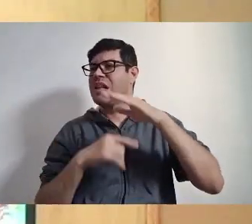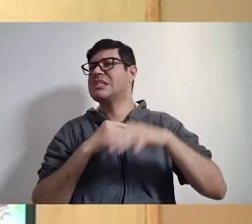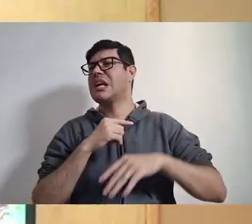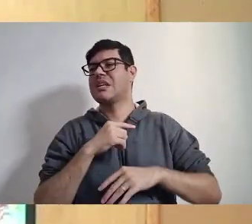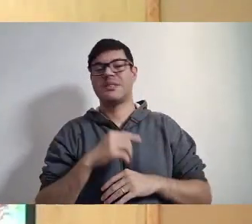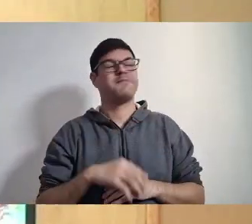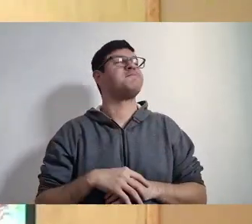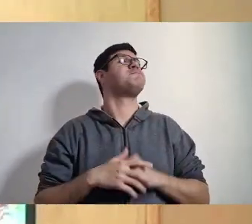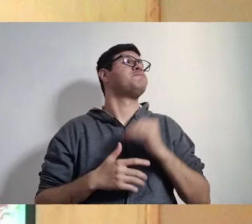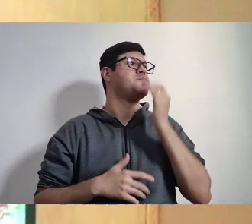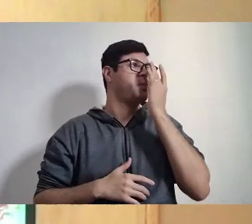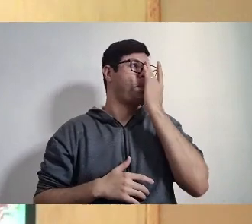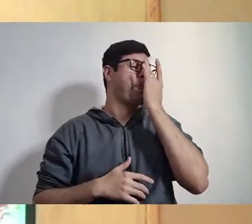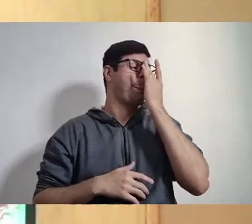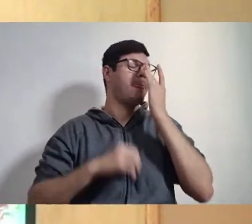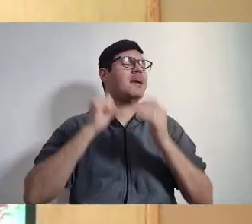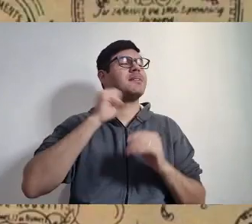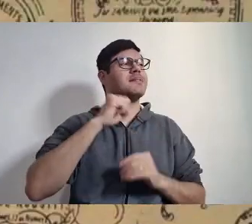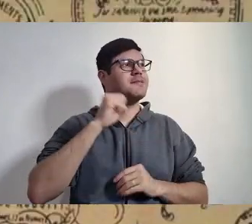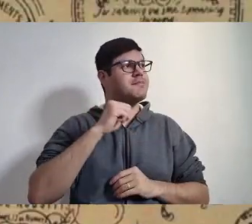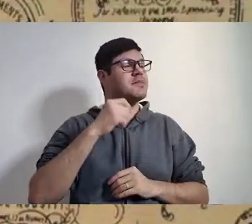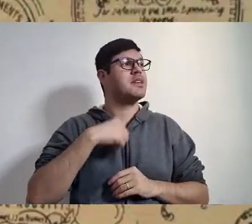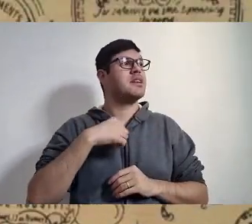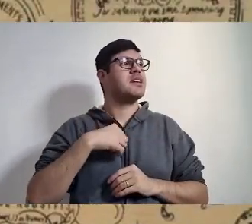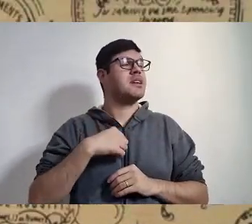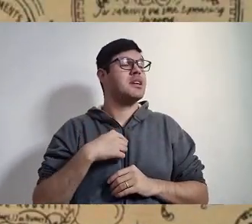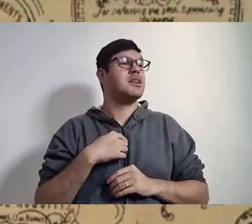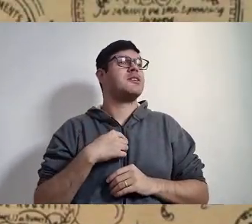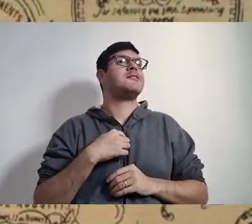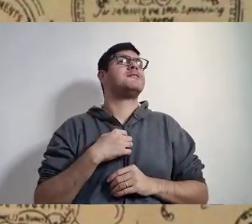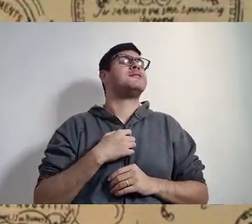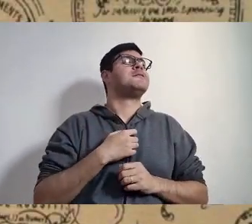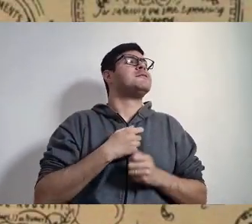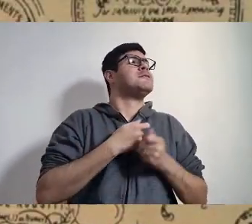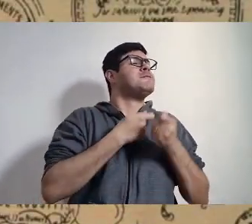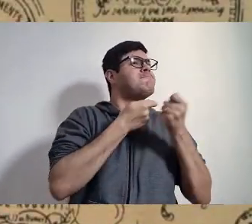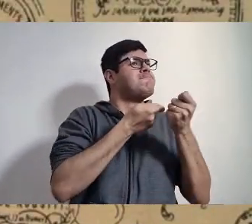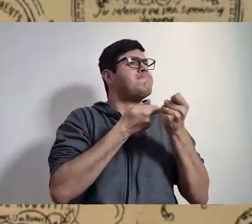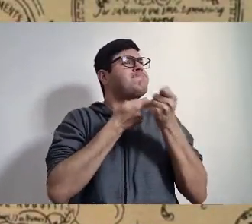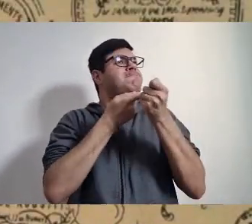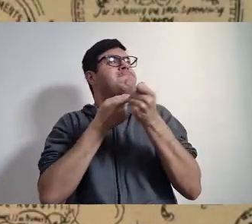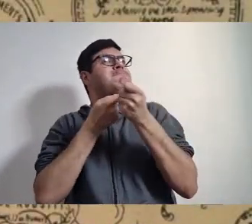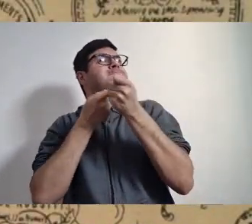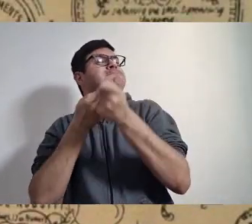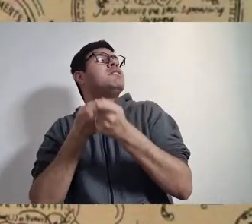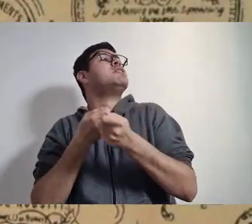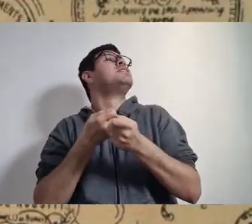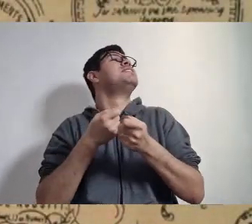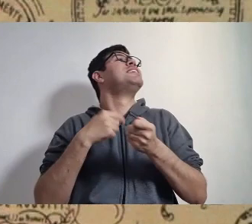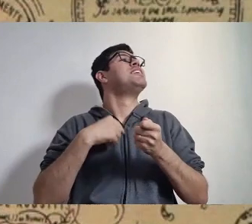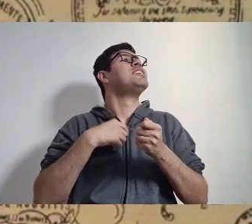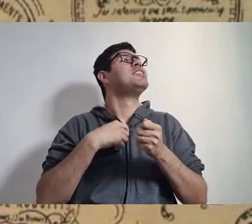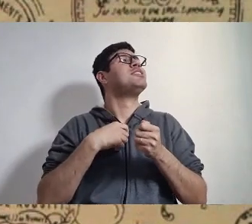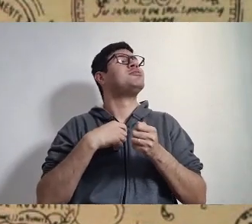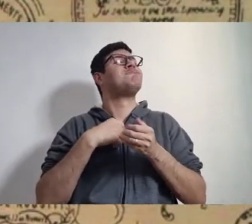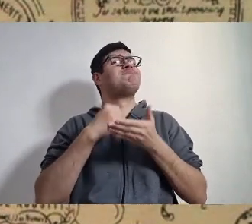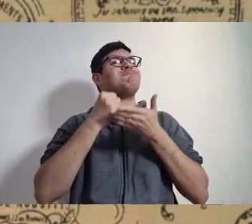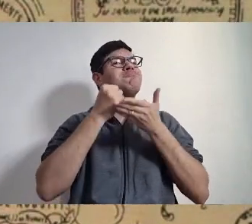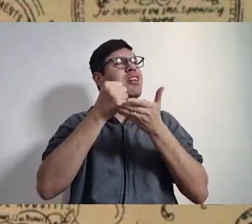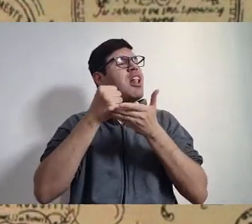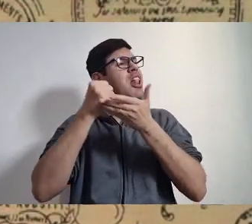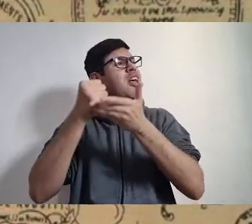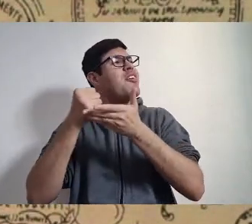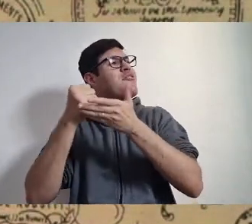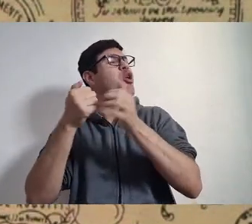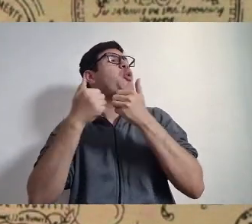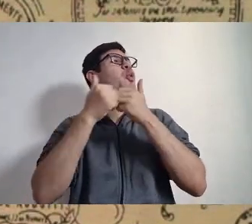sido recorrente, né? Então, eu estou atuando em cima disso, estou cobrando bastante. Você está andando nos ônibus? Estou andando nos ônibus. Já fiz isso também, viu? Olha, Gil, e